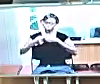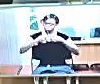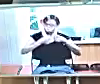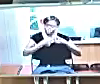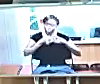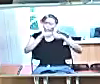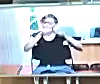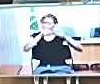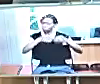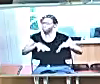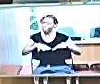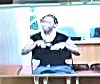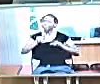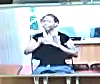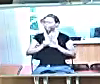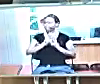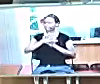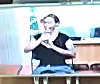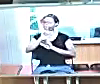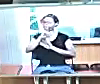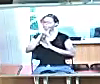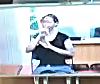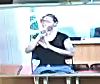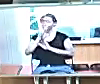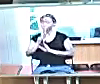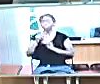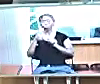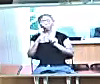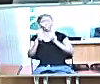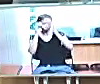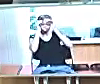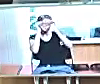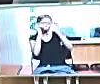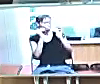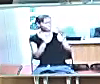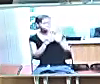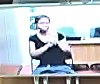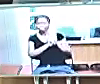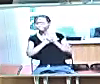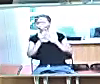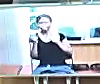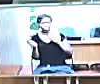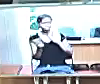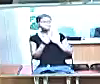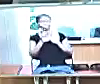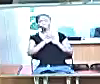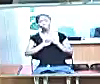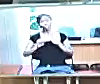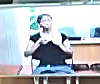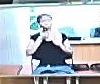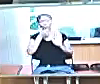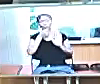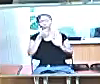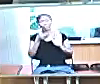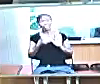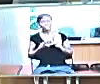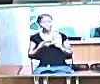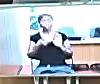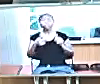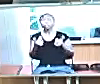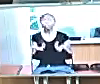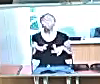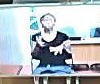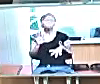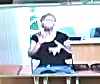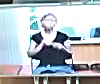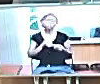muito grande com a lei kandir na verdade com a não execução não cumpre dentro do que estava é preciso saber se não há lei kandir não foi